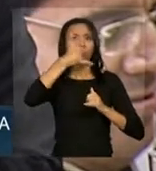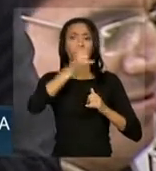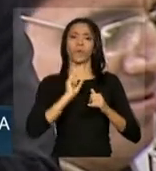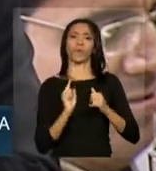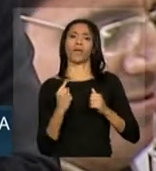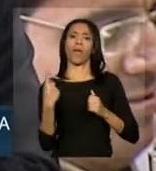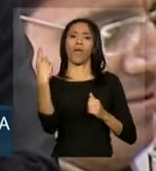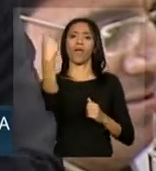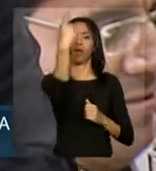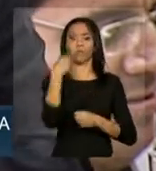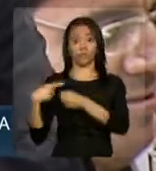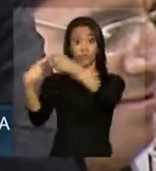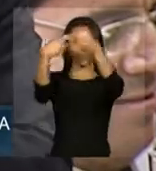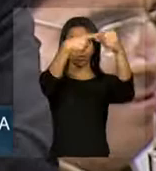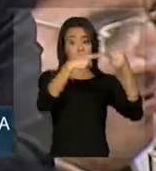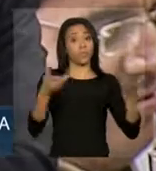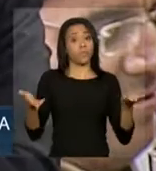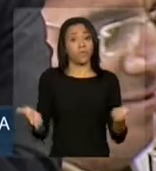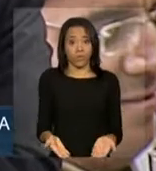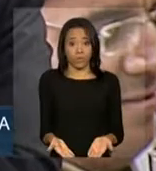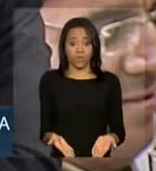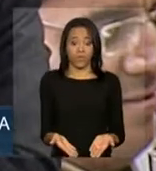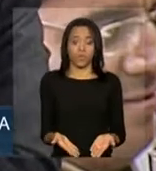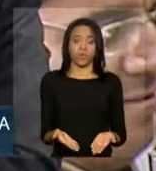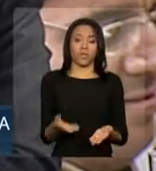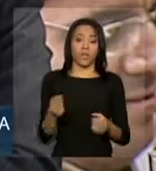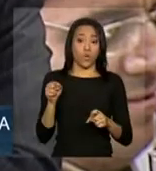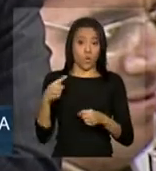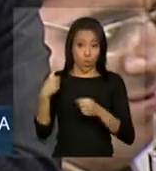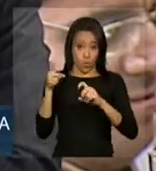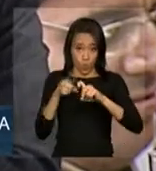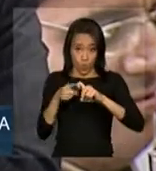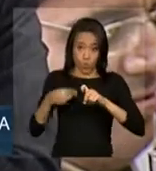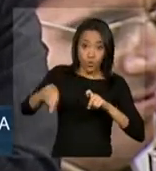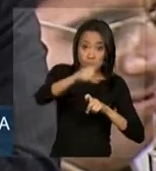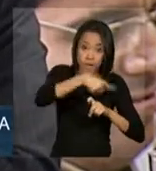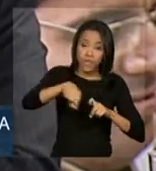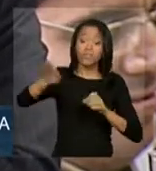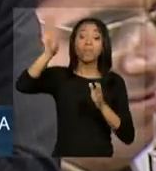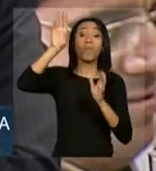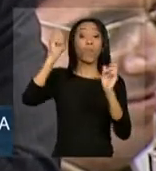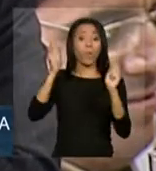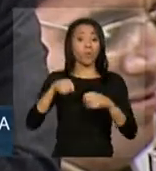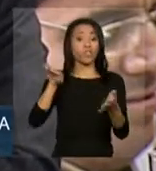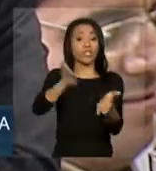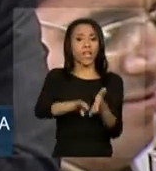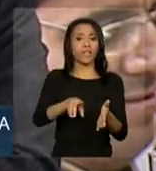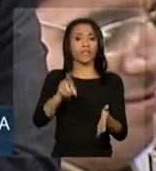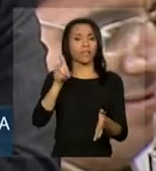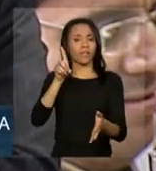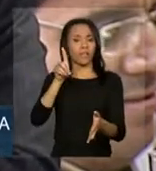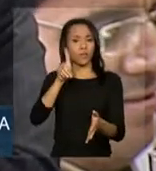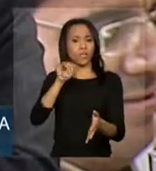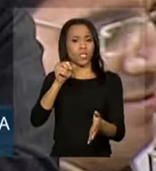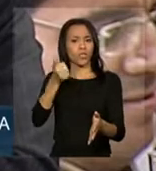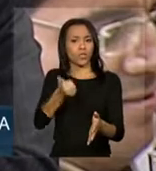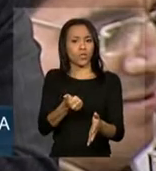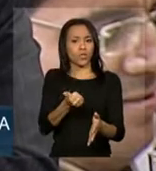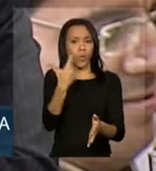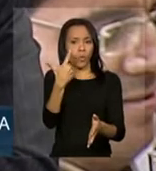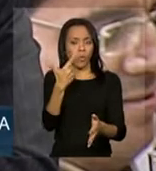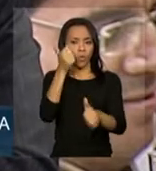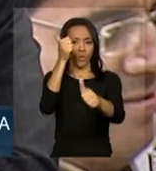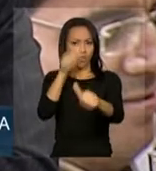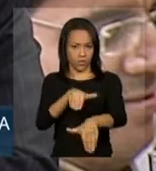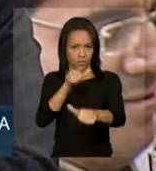Municípios Hoje os médicos podem chegar até o dia 12 de Setembro né começar suas